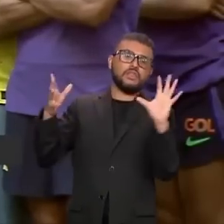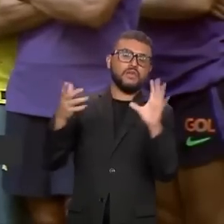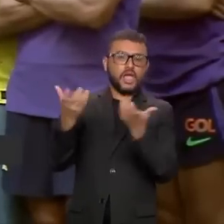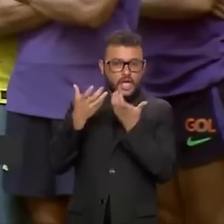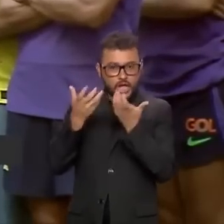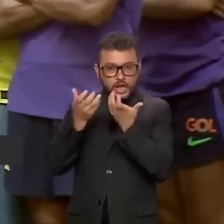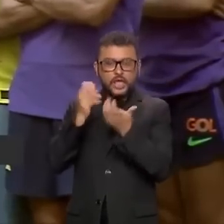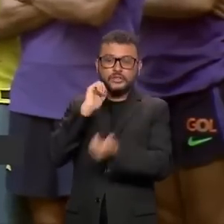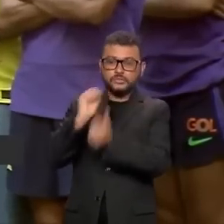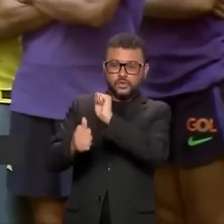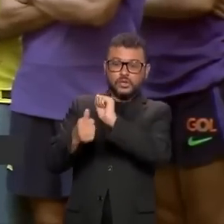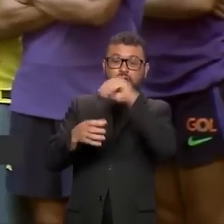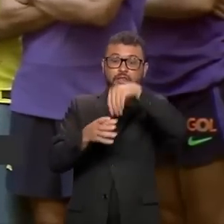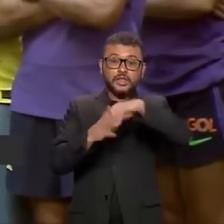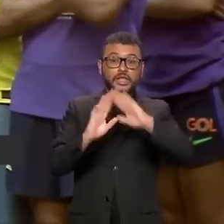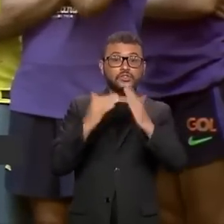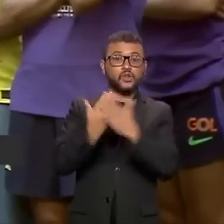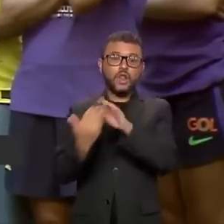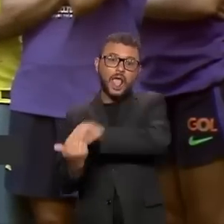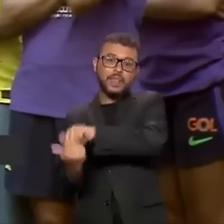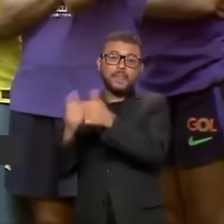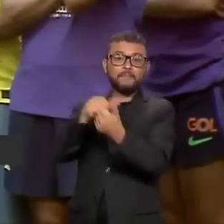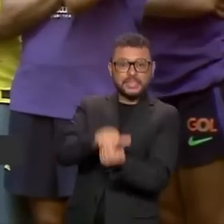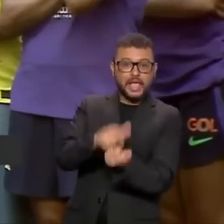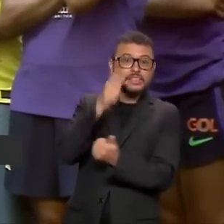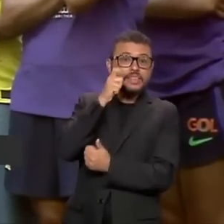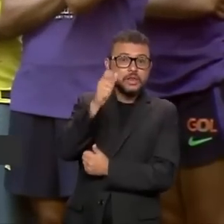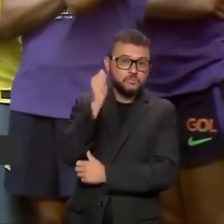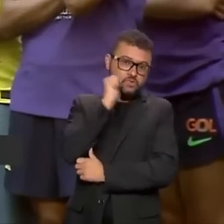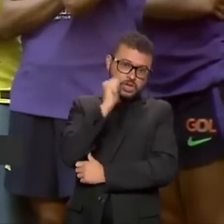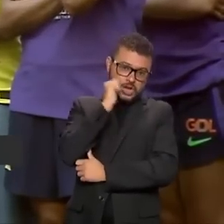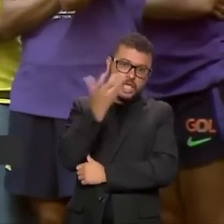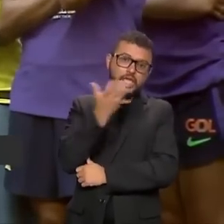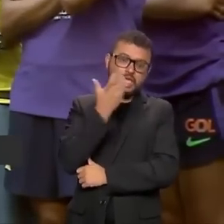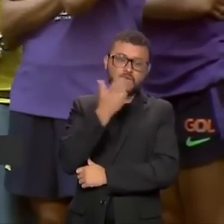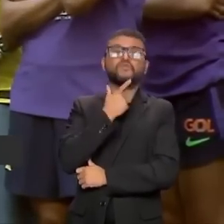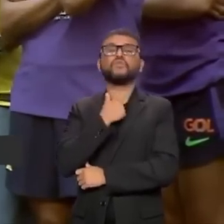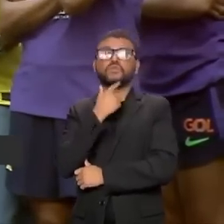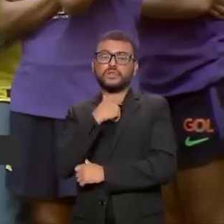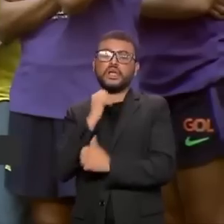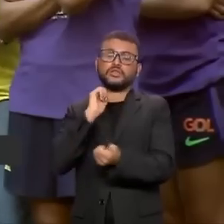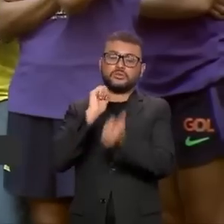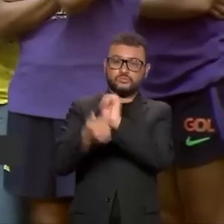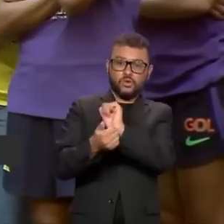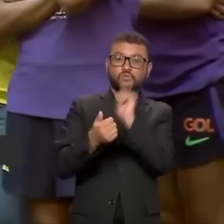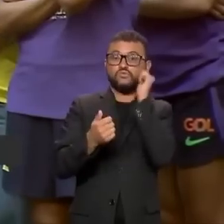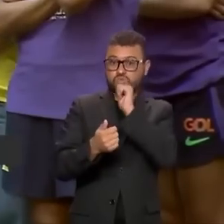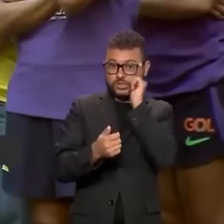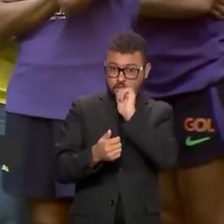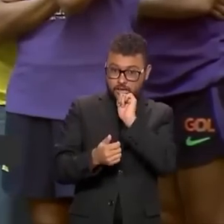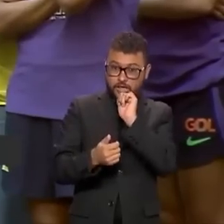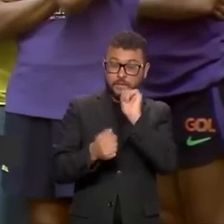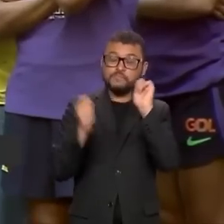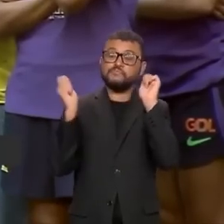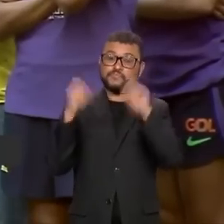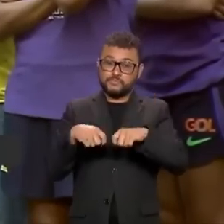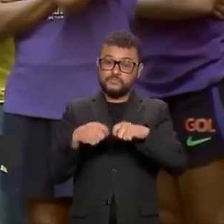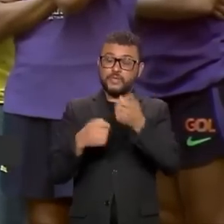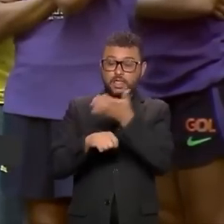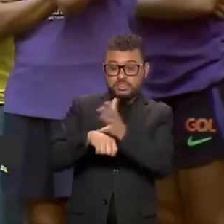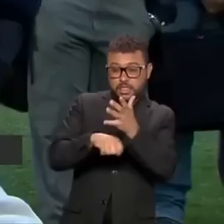praticar e a escola tem que se adaptar à vontade e à necessidade das alunas que querem praticar